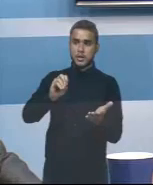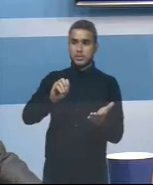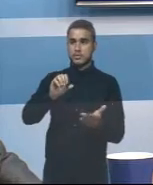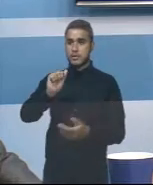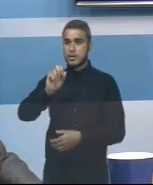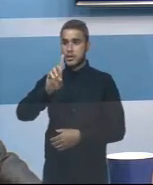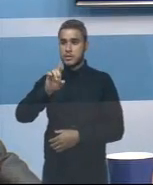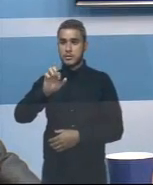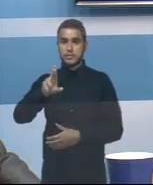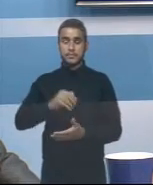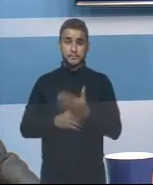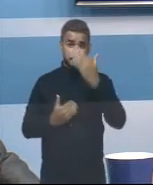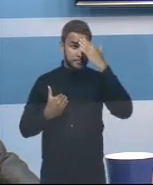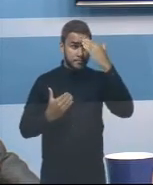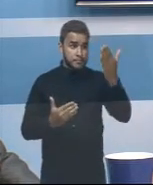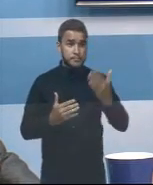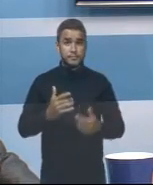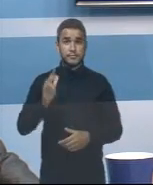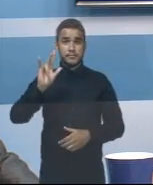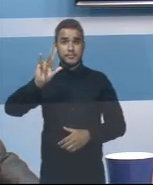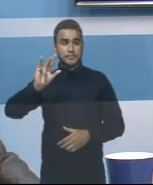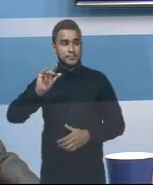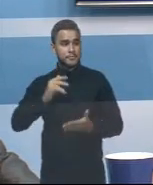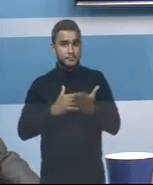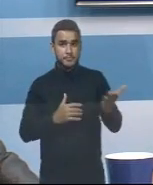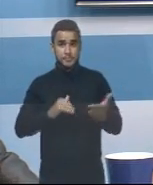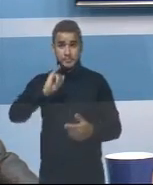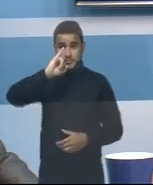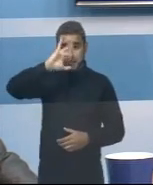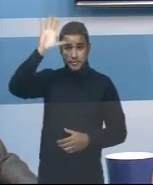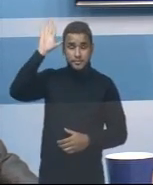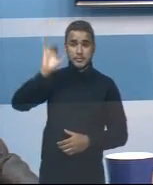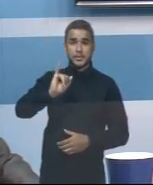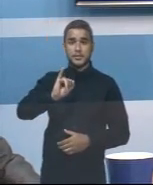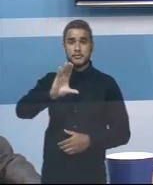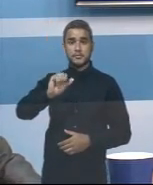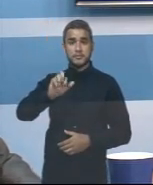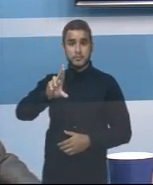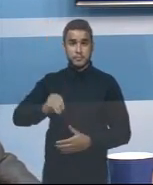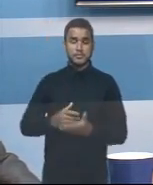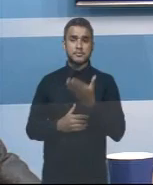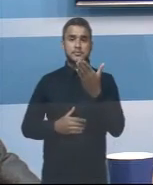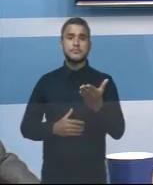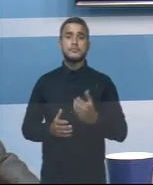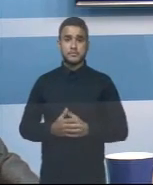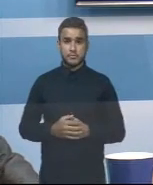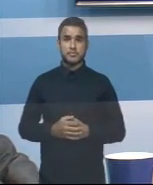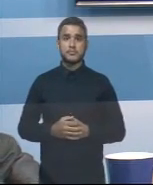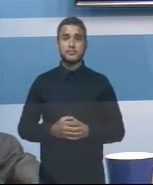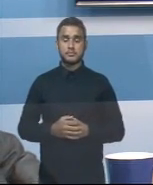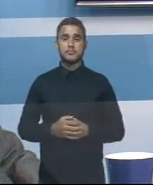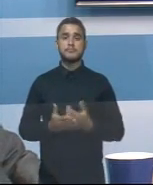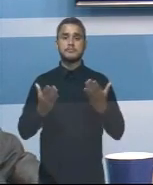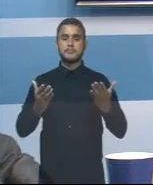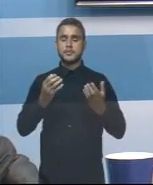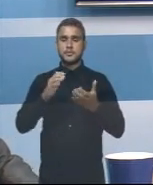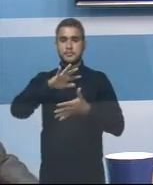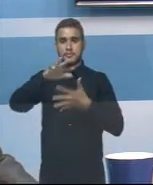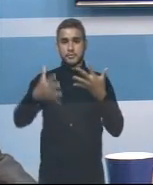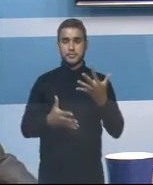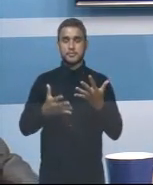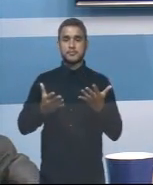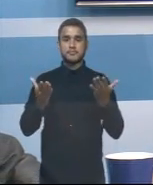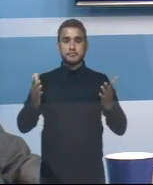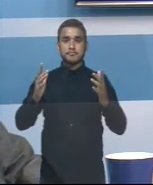Rodrigues, agradecendo a Gilmária e ao Yuri, que fizeram aqui a interpretação pela linguagem de sinais, em Libra,